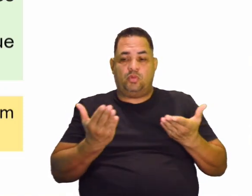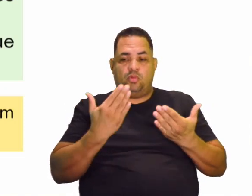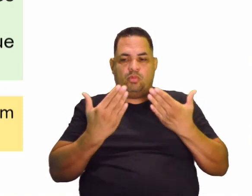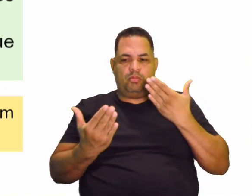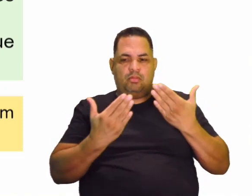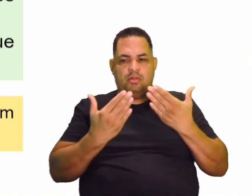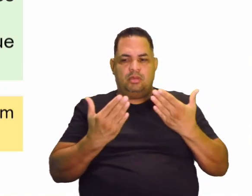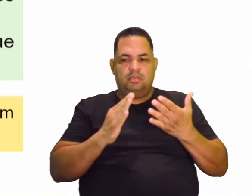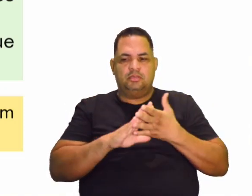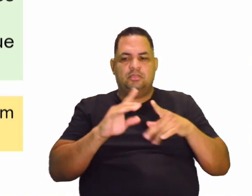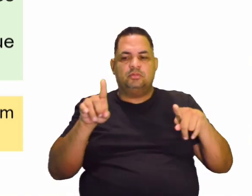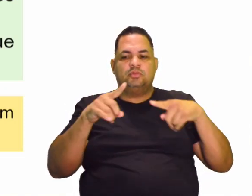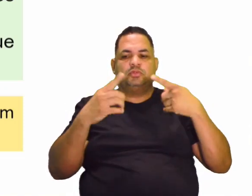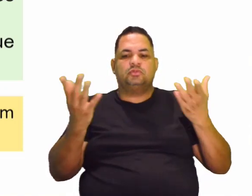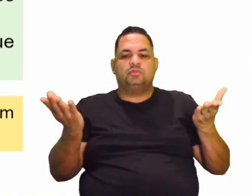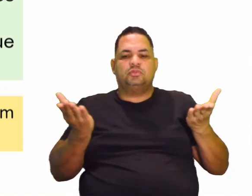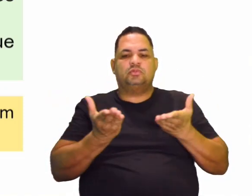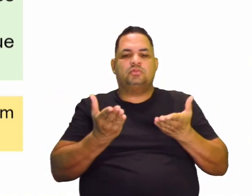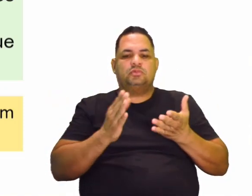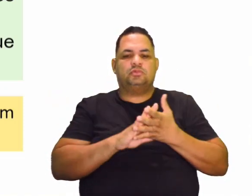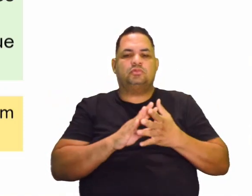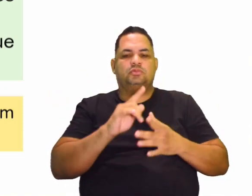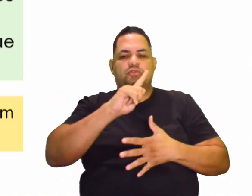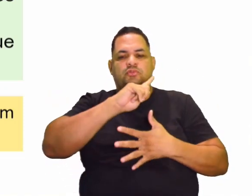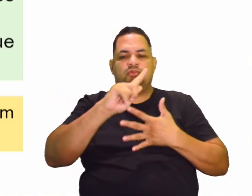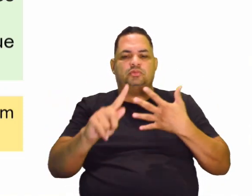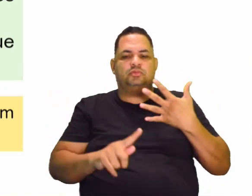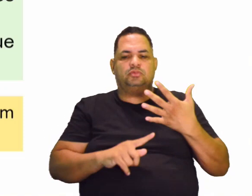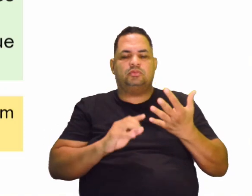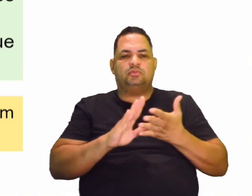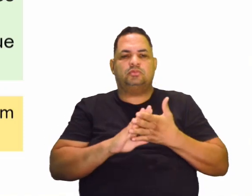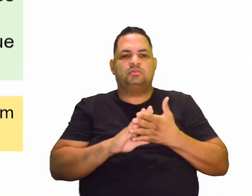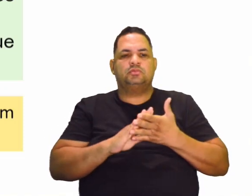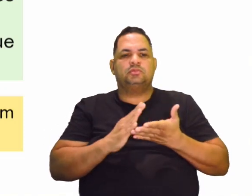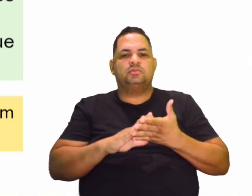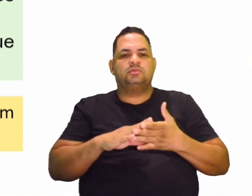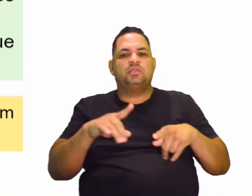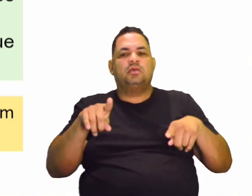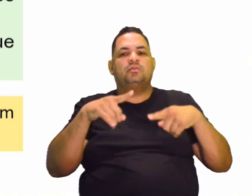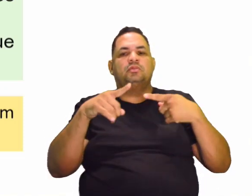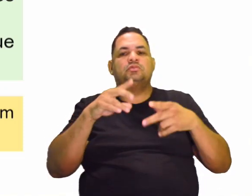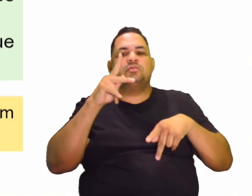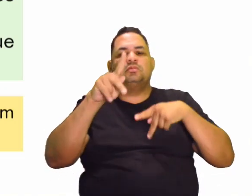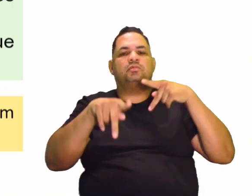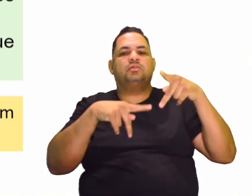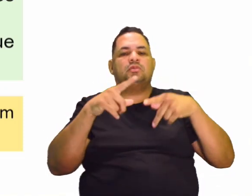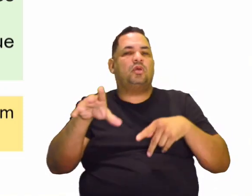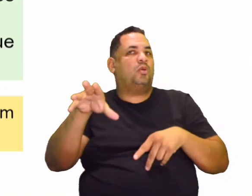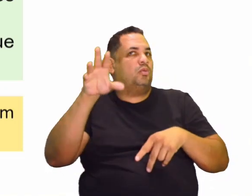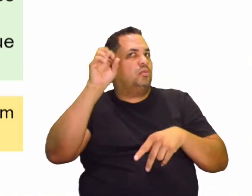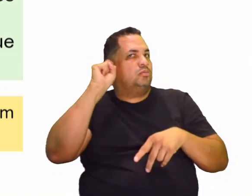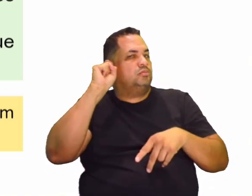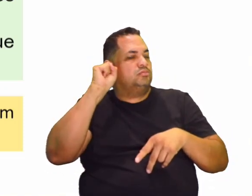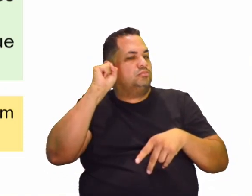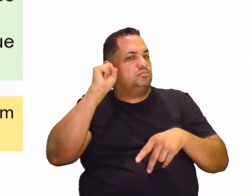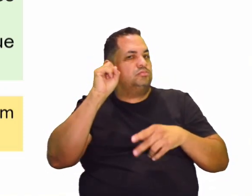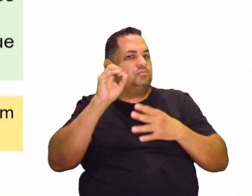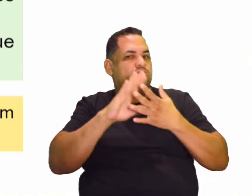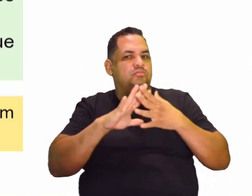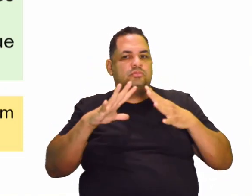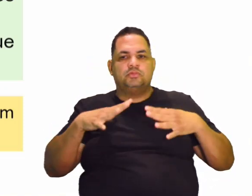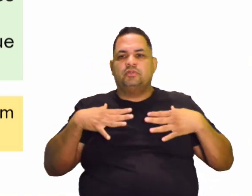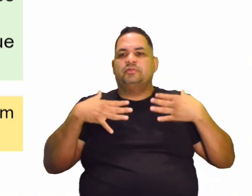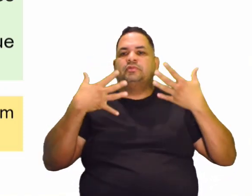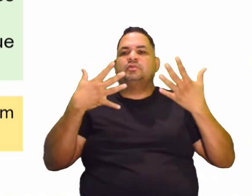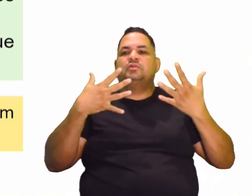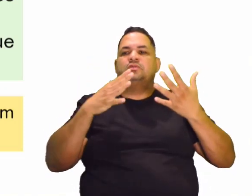de hoje, nos gêneros de hoje, são as canções populares que ouvimos em shows, rádio ou televisão.